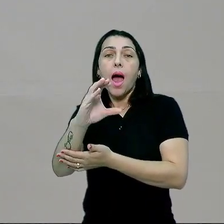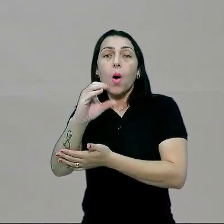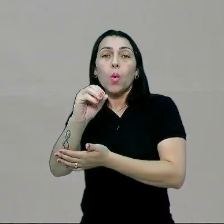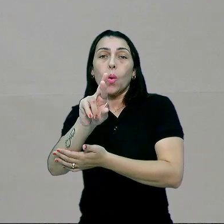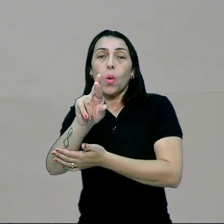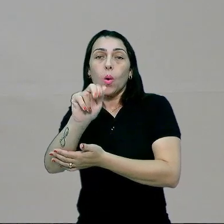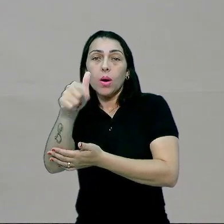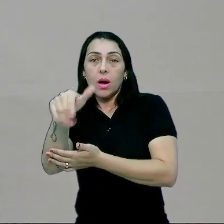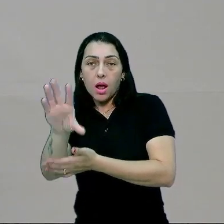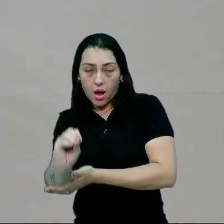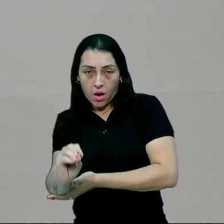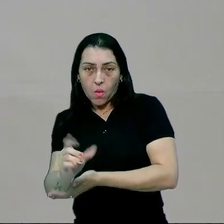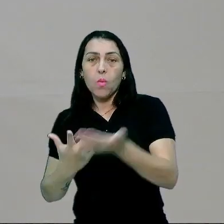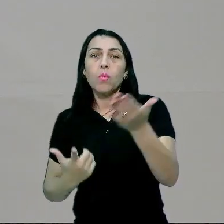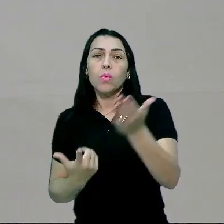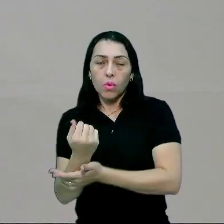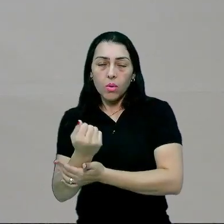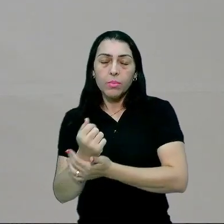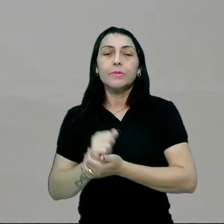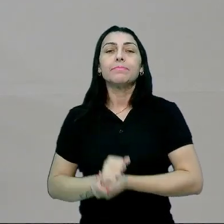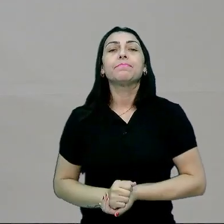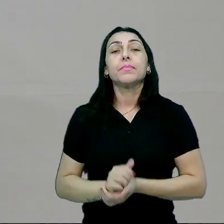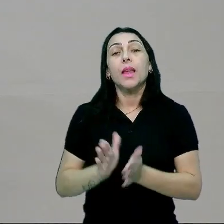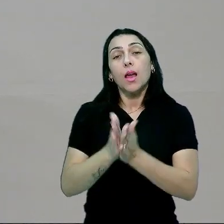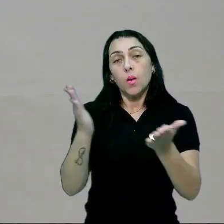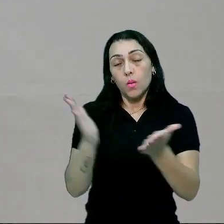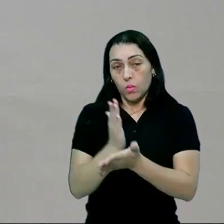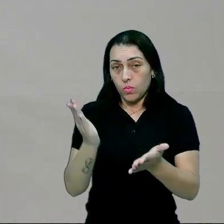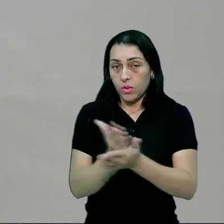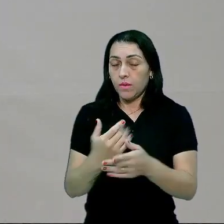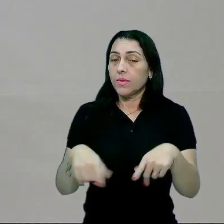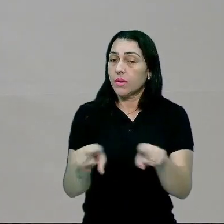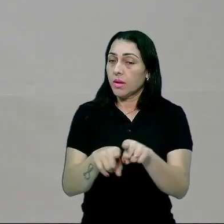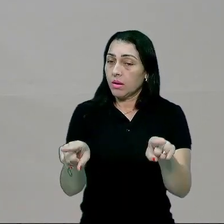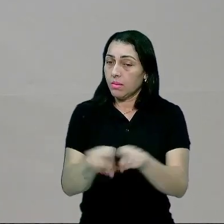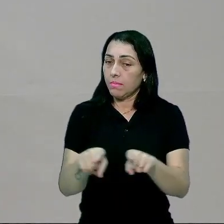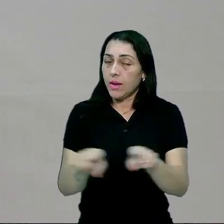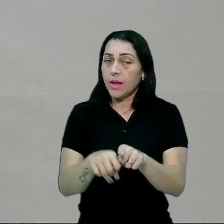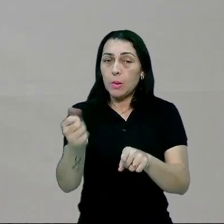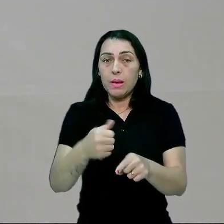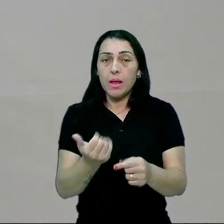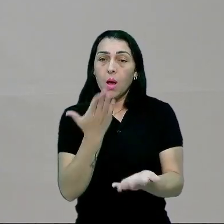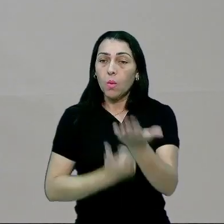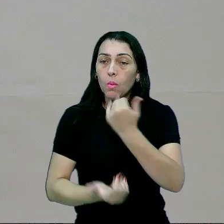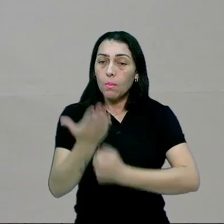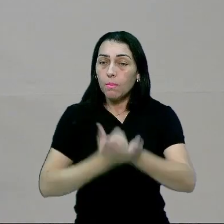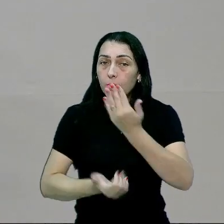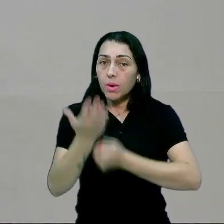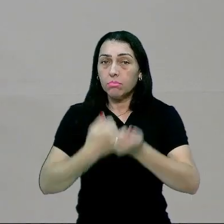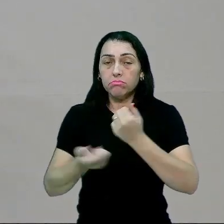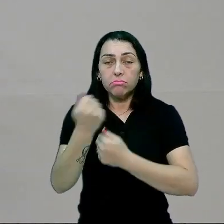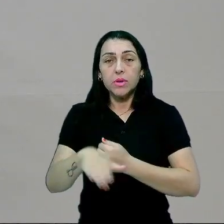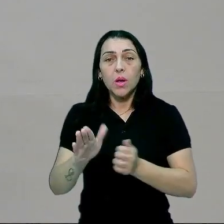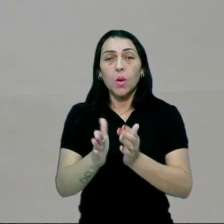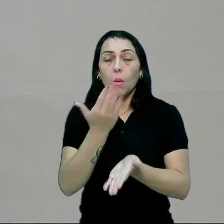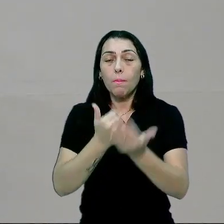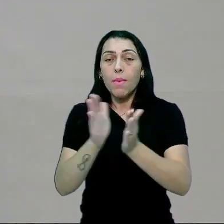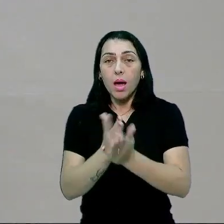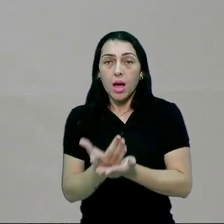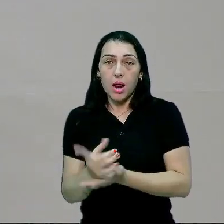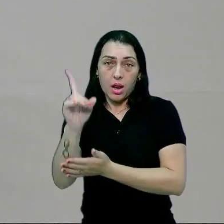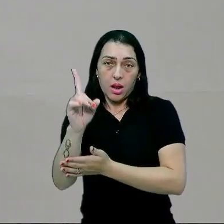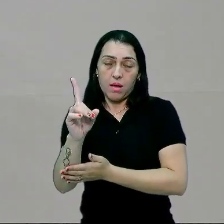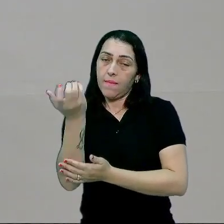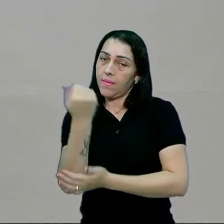numa mesquita e compra o Alcorão. É um livro simbólico, a gente não vai precisar comer o livro, eu não vou comer a Bíblia, nem o muçulmano